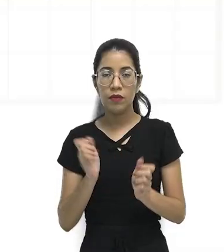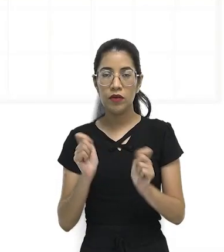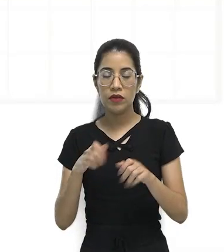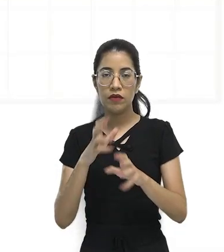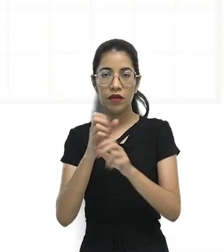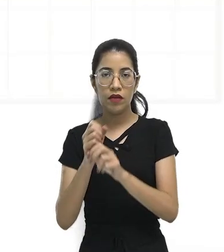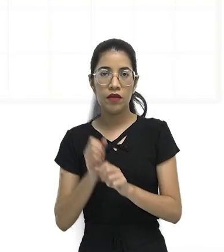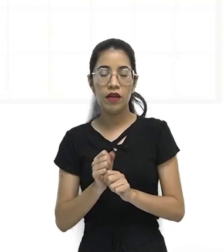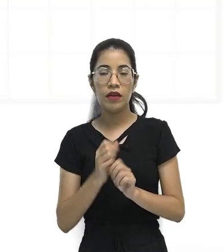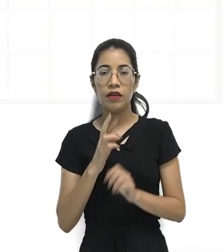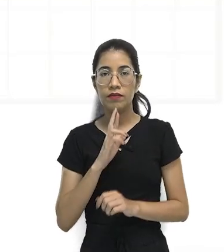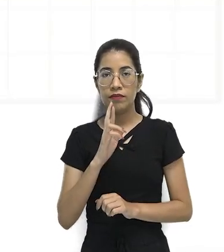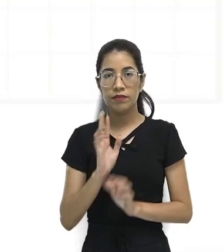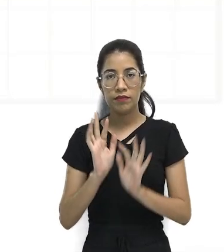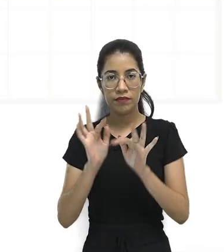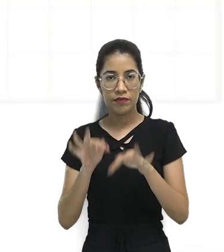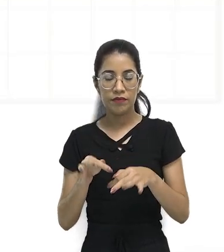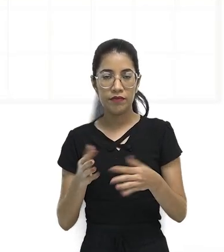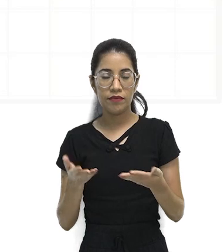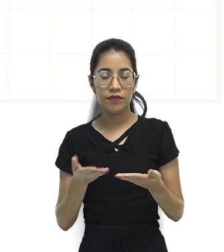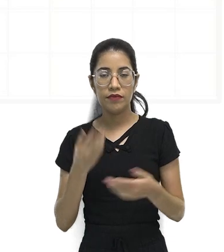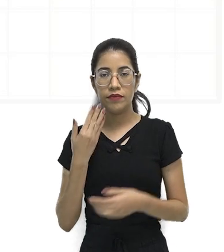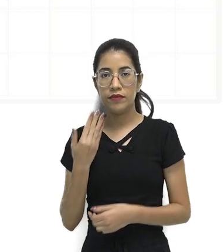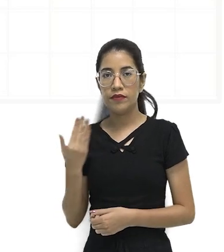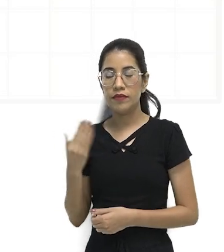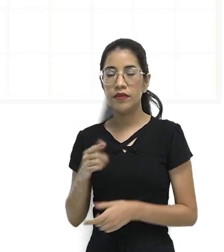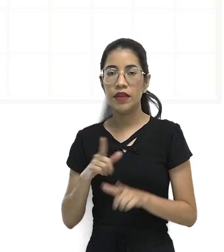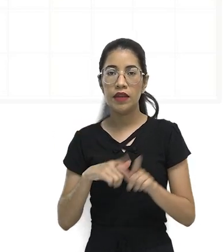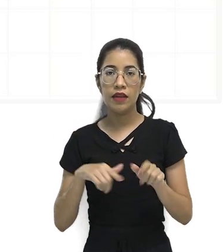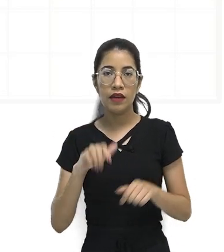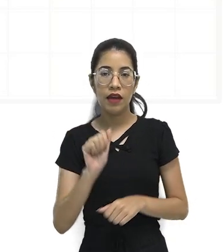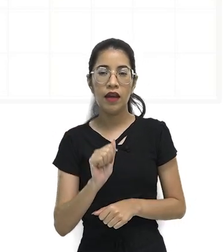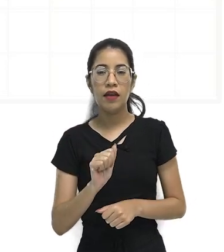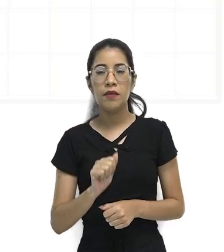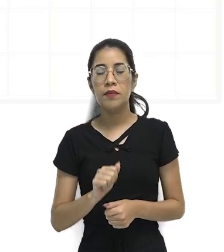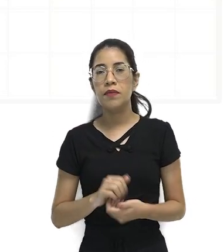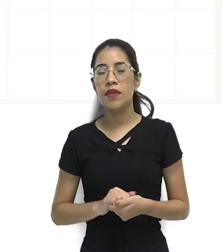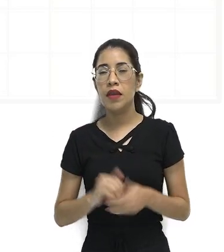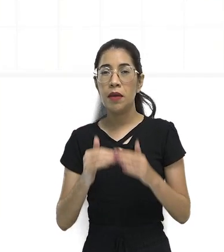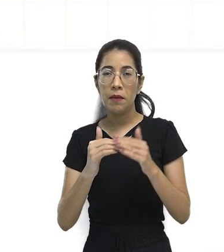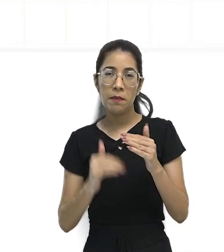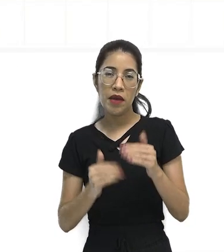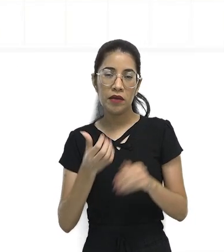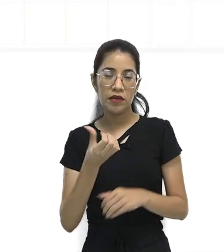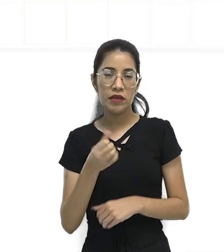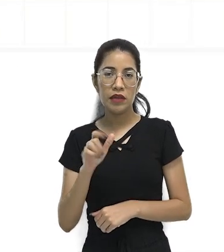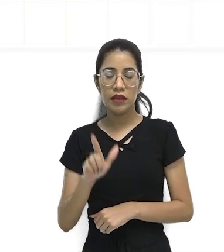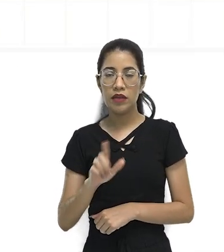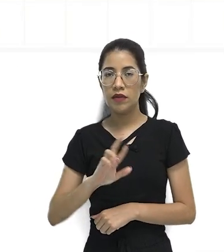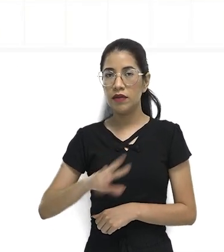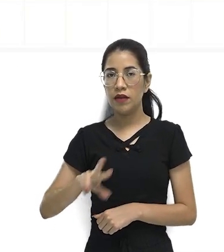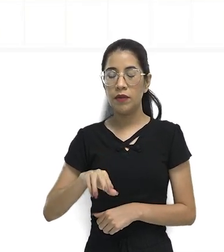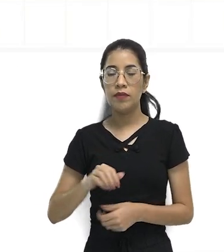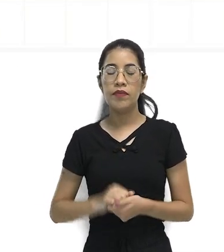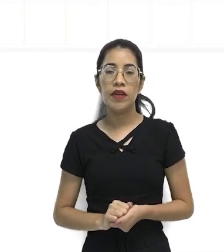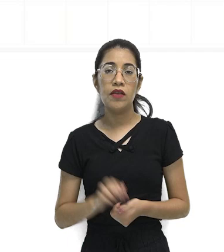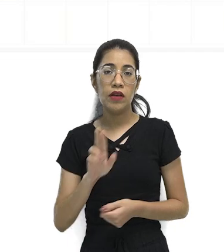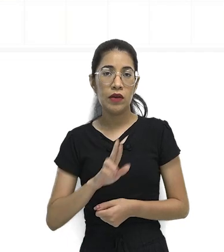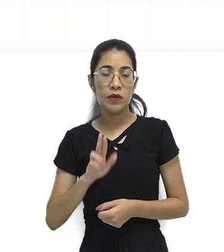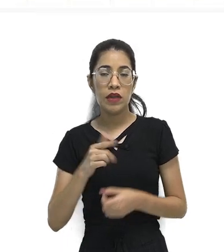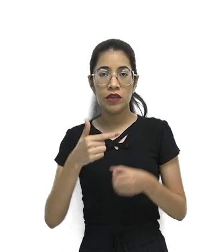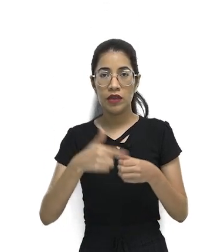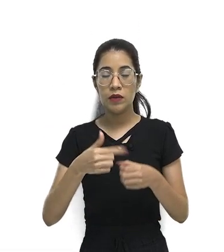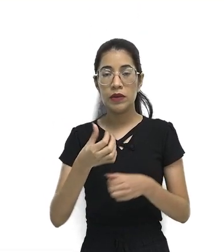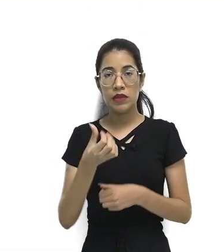finalizar. Letra A, um pouco menos de 6 litros. Não, né? Ele vai gastar exatamente 6 litros, porque